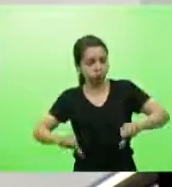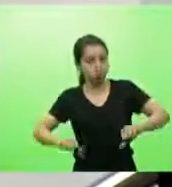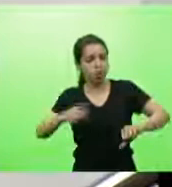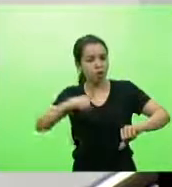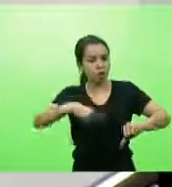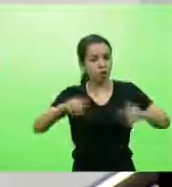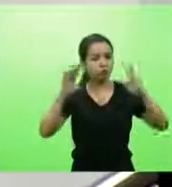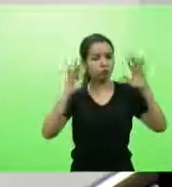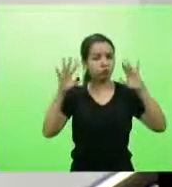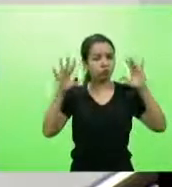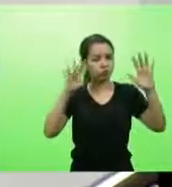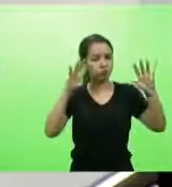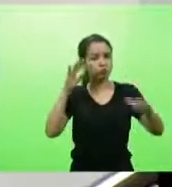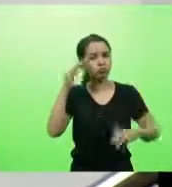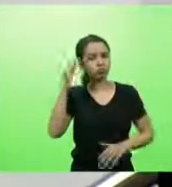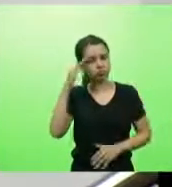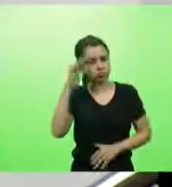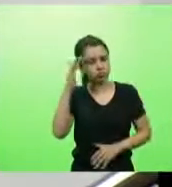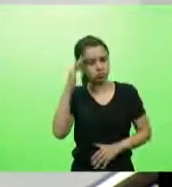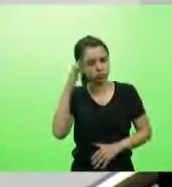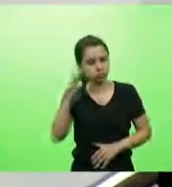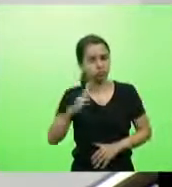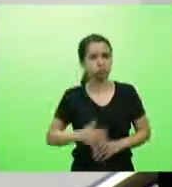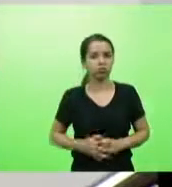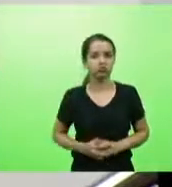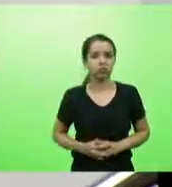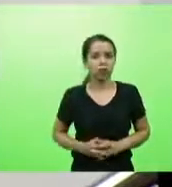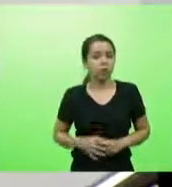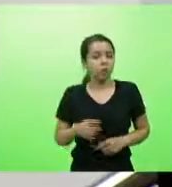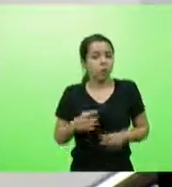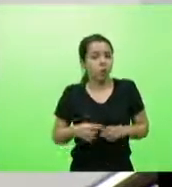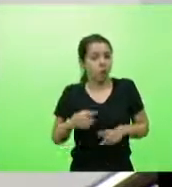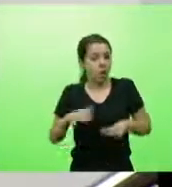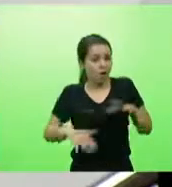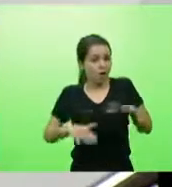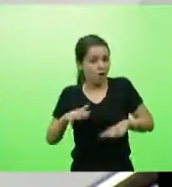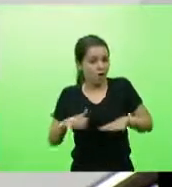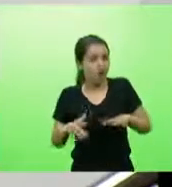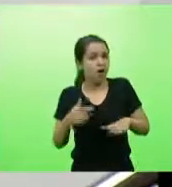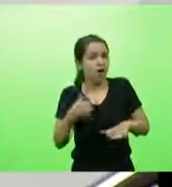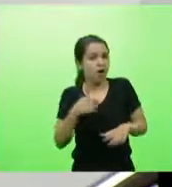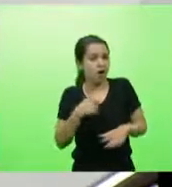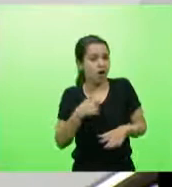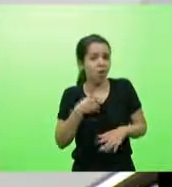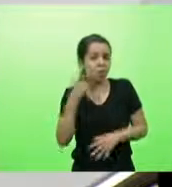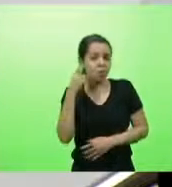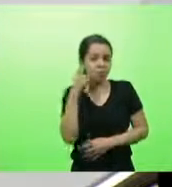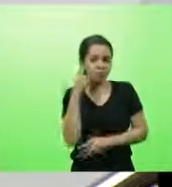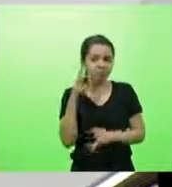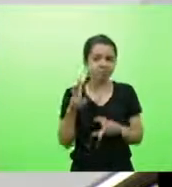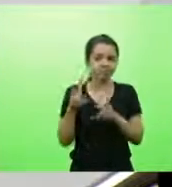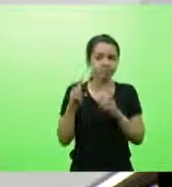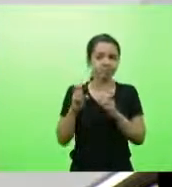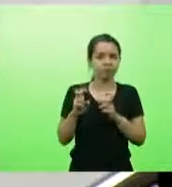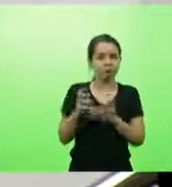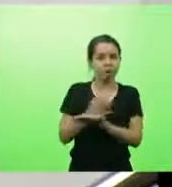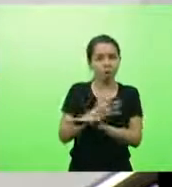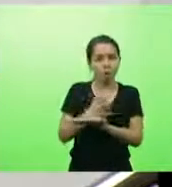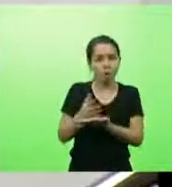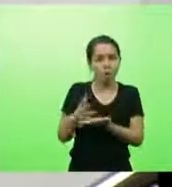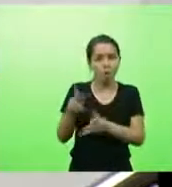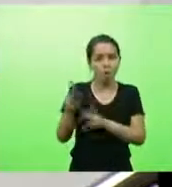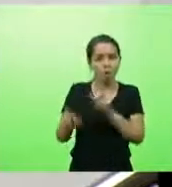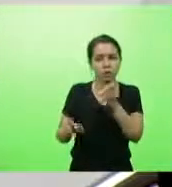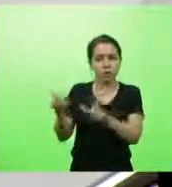tudo. Porque muitas vezes eu tenho a impressão que certas pessoas no nosso estamento